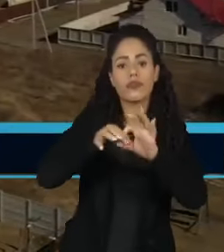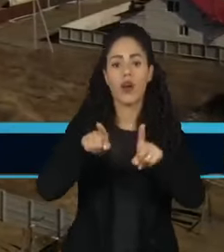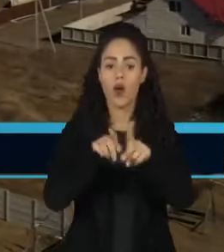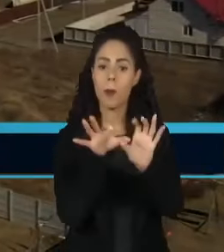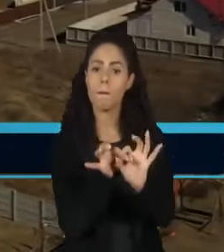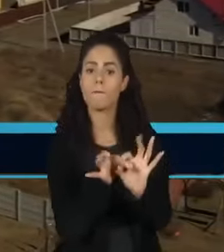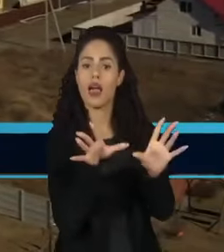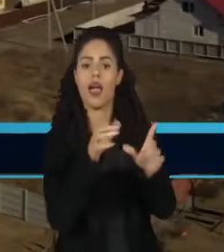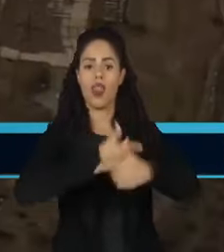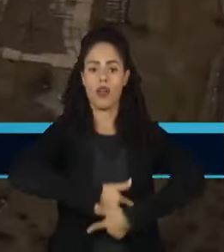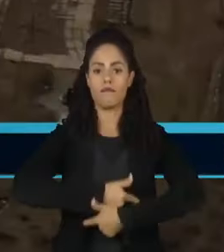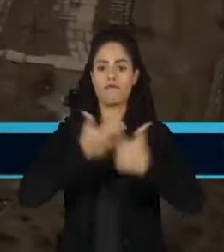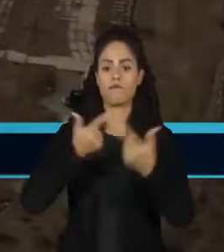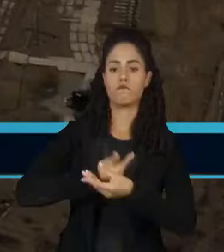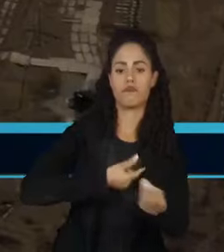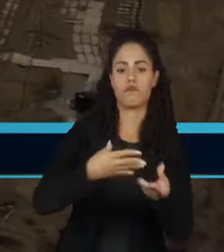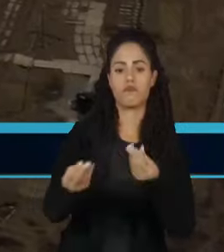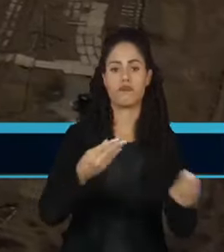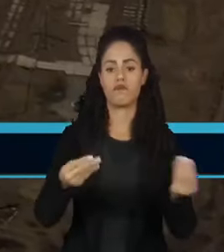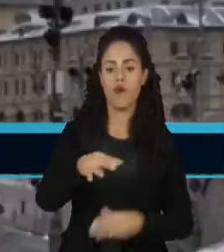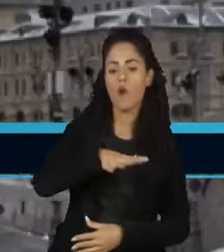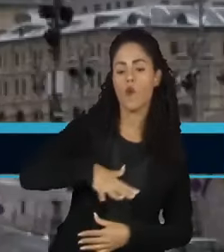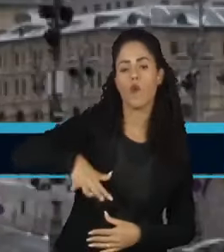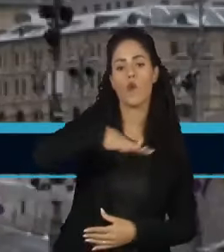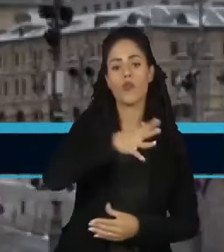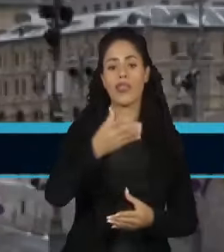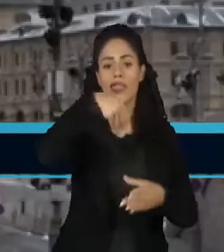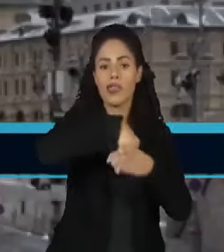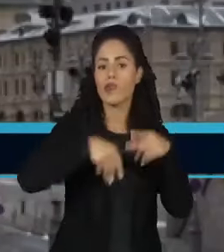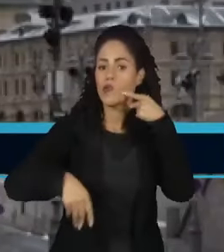liberaram o uso de armas para atingir alvos no território russo, o